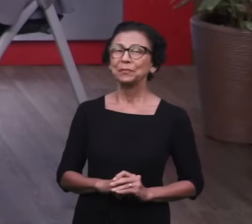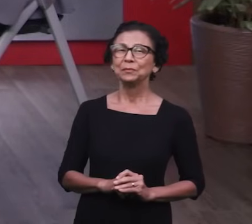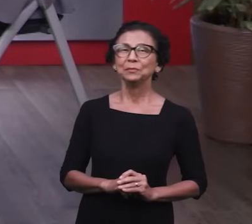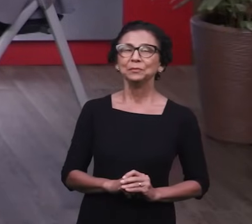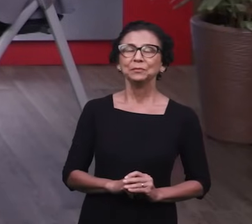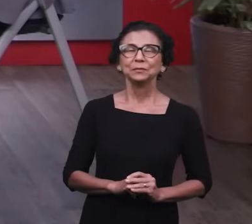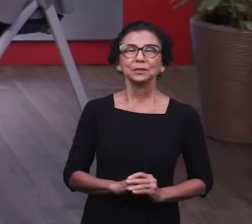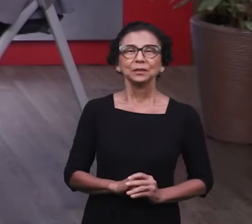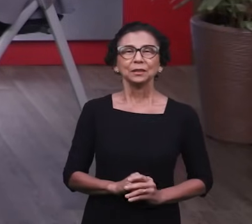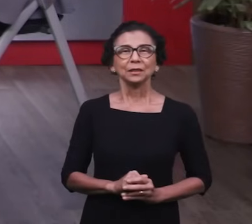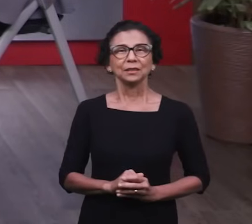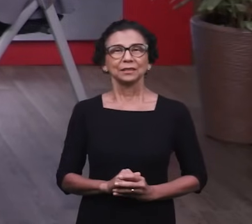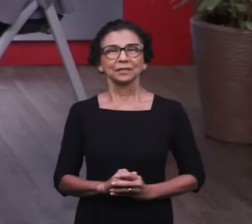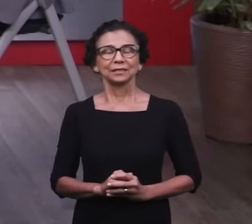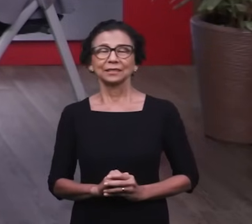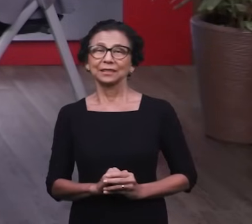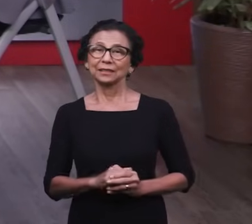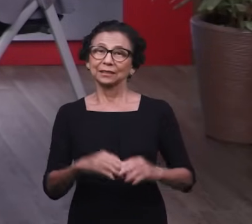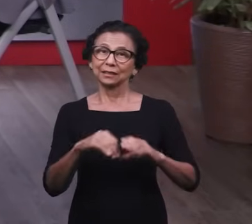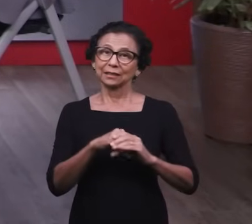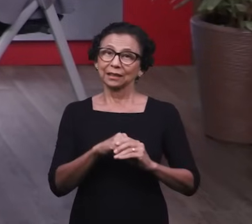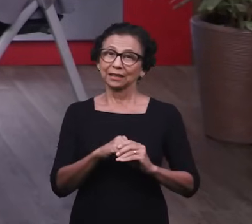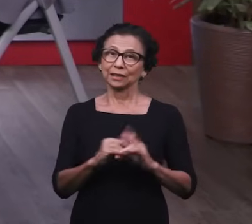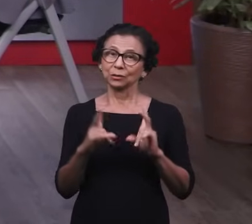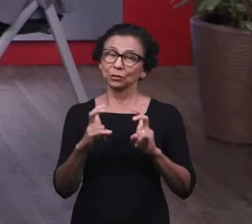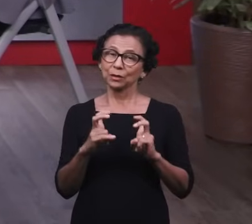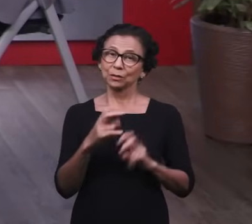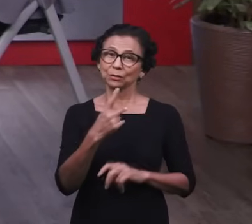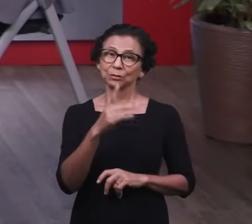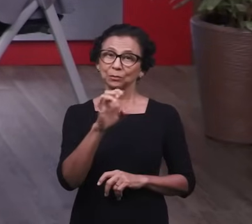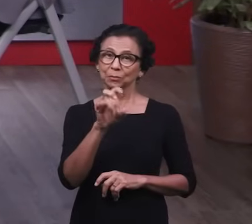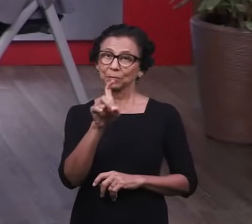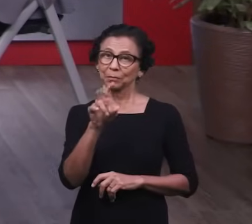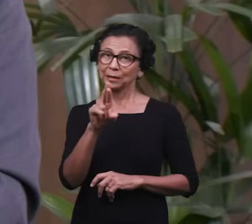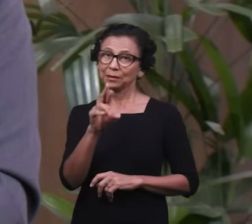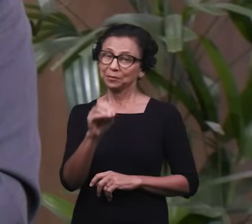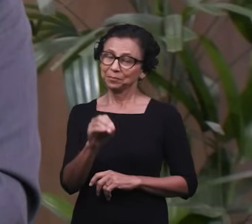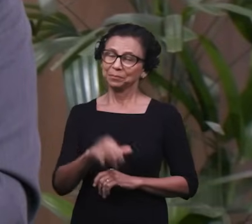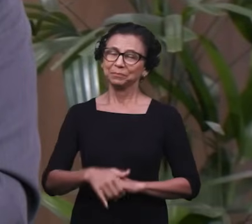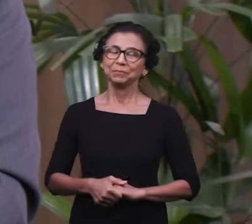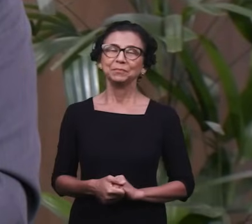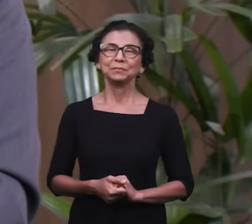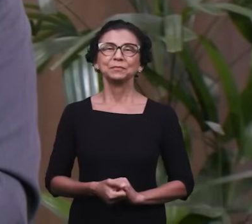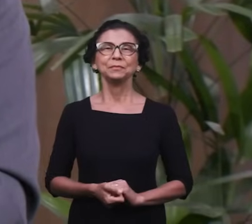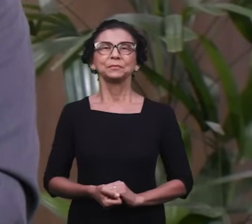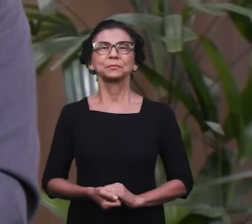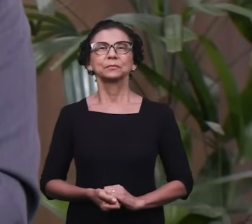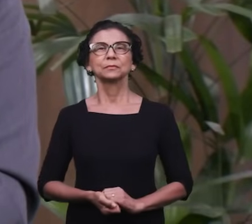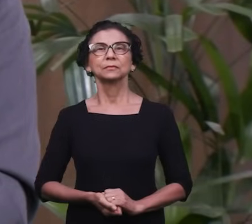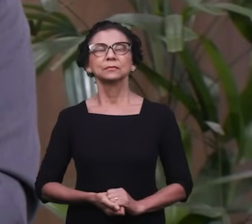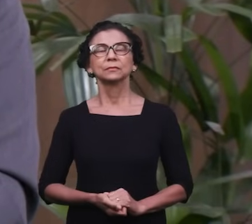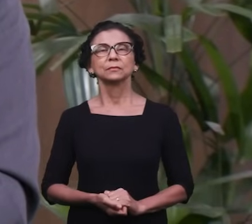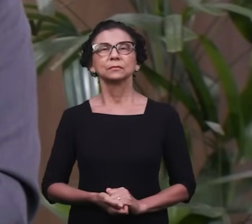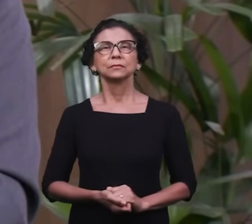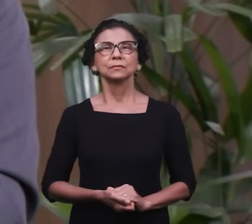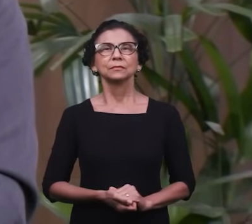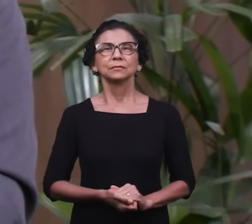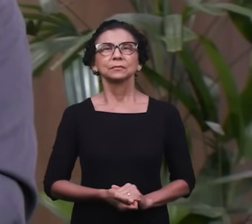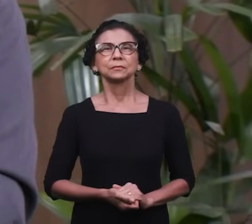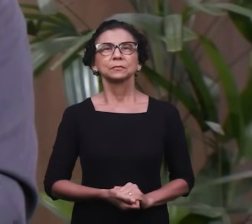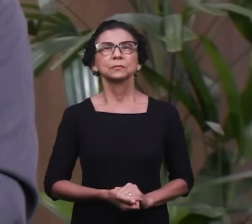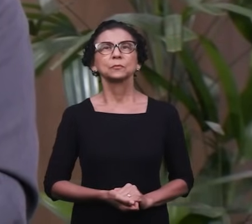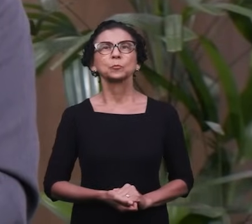Nós temos que já honrar também a vida do Pedro aqui. Muito bem, irmãos. Para nós abrirmos aqui esse